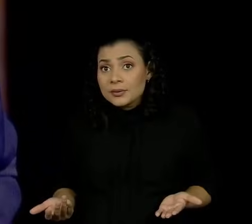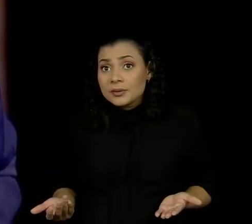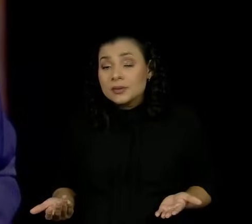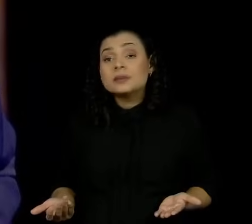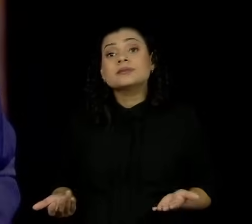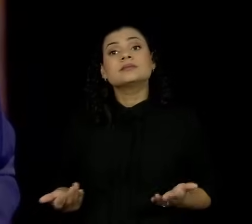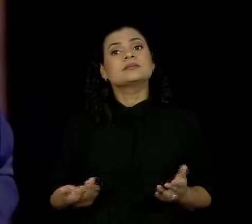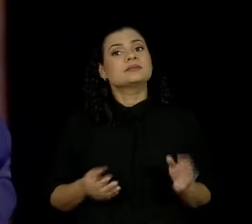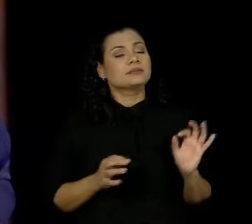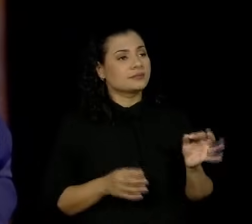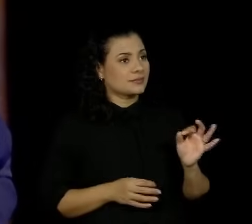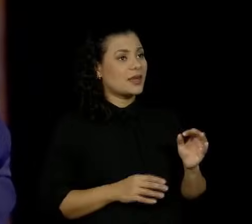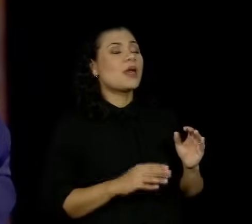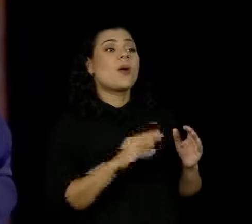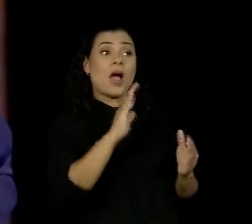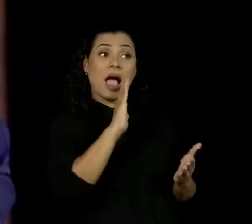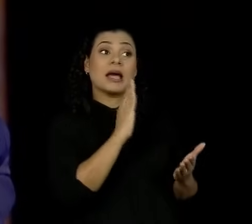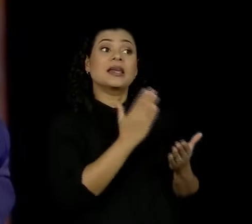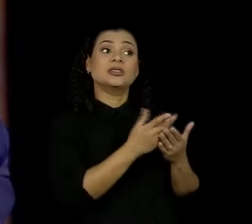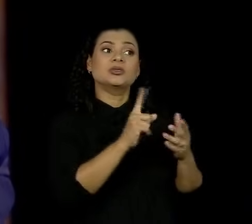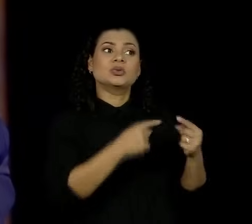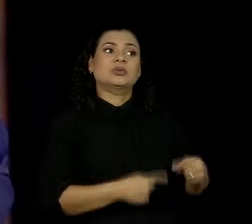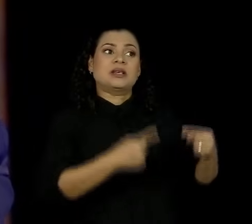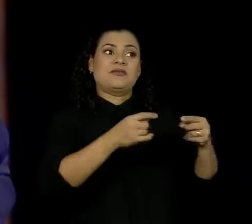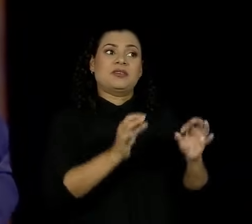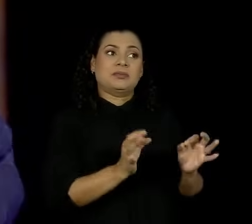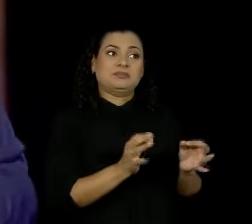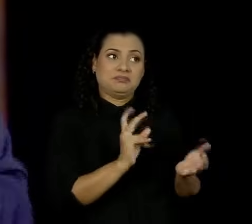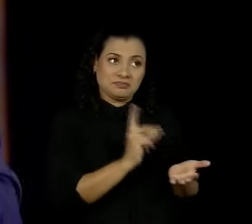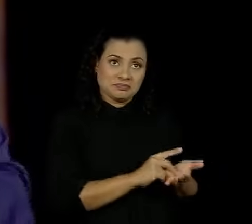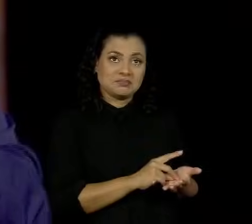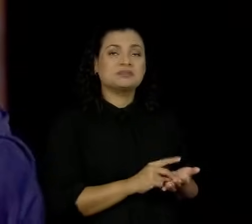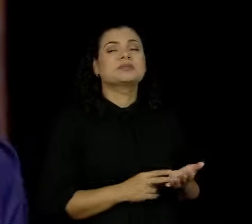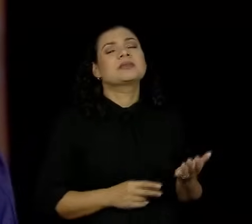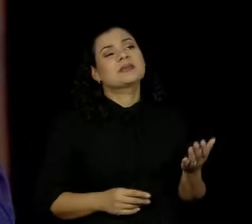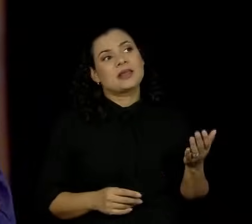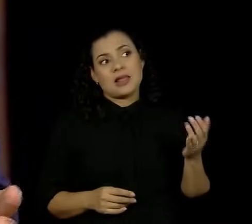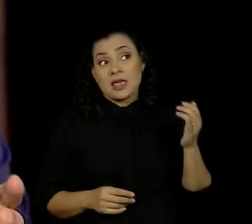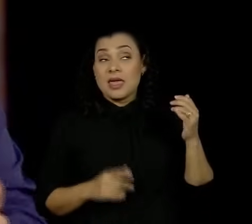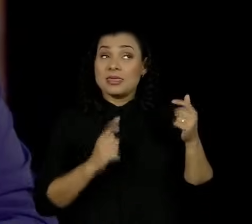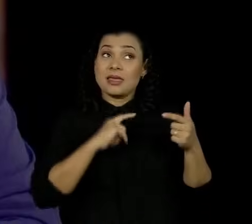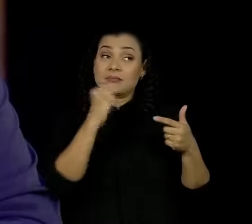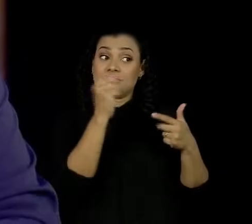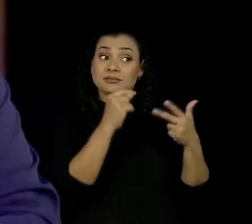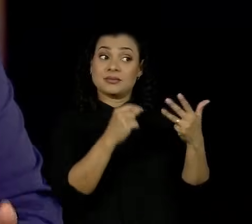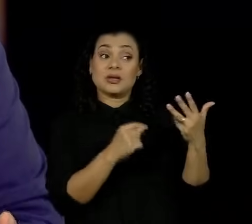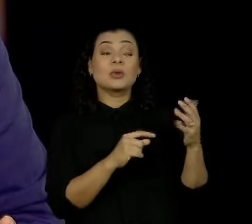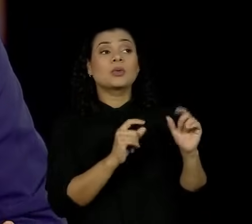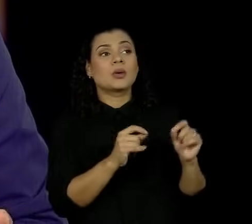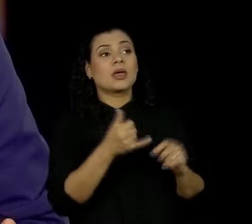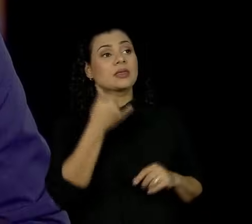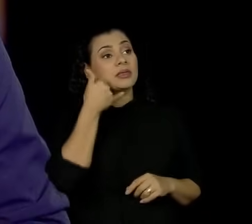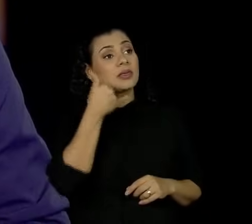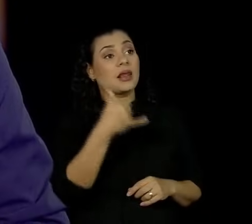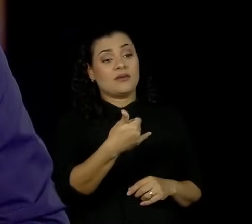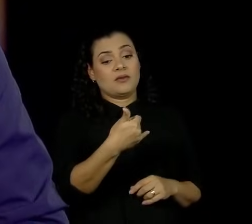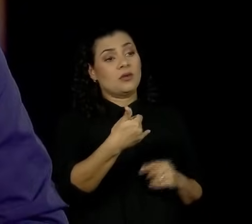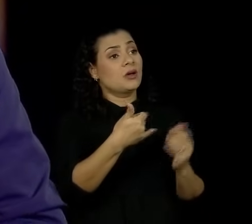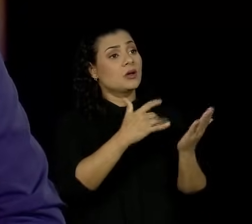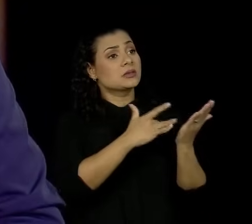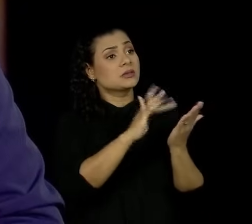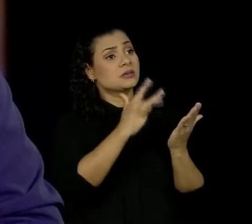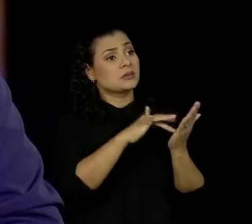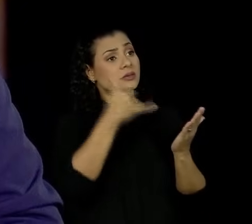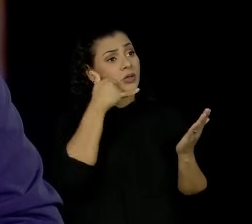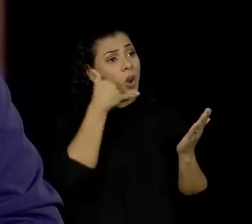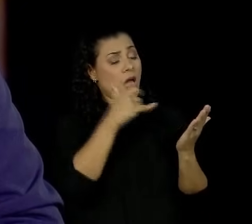Isso eu creio que é um desafio gigantesco. Sim, E vou falar de coisas óbvias, assim, o telefone celular